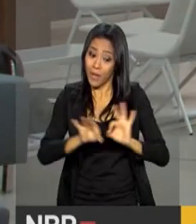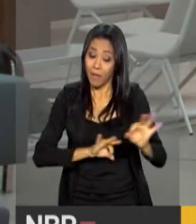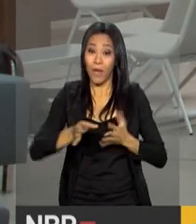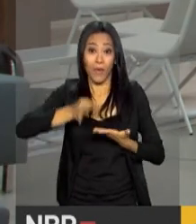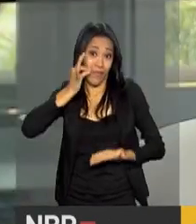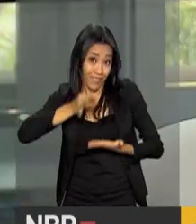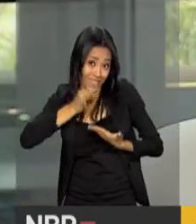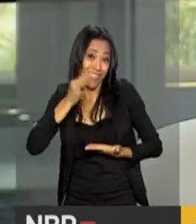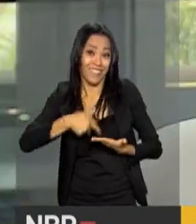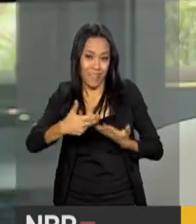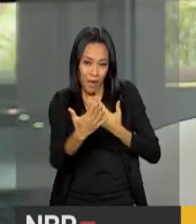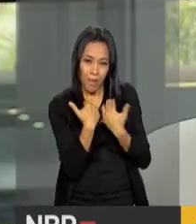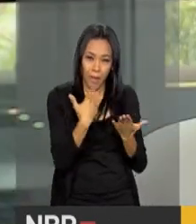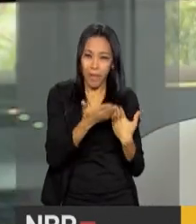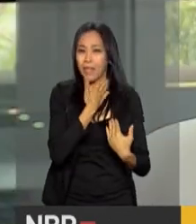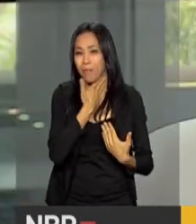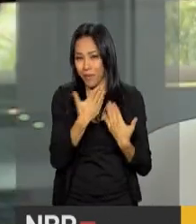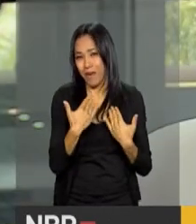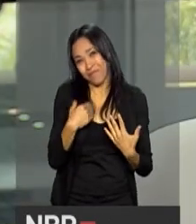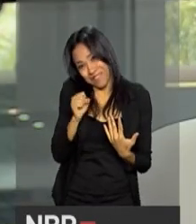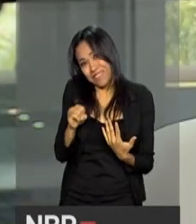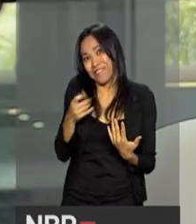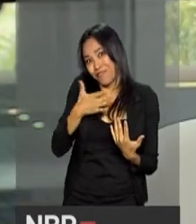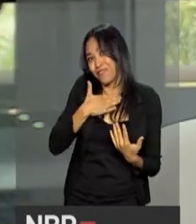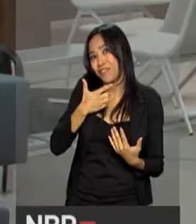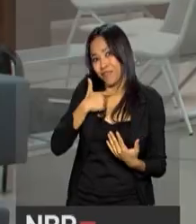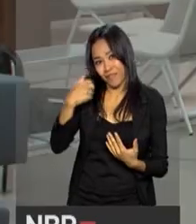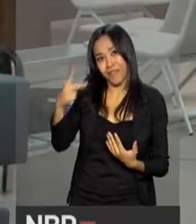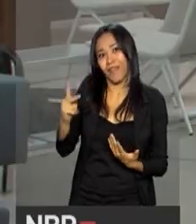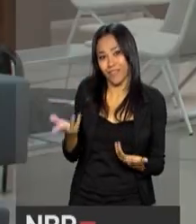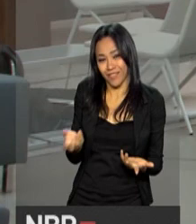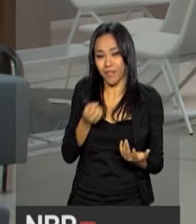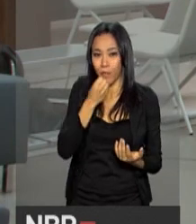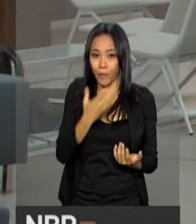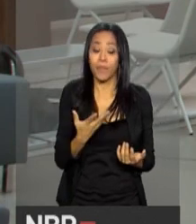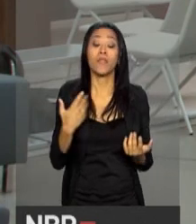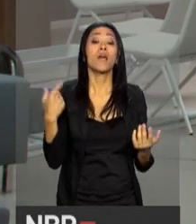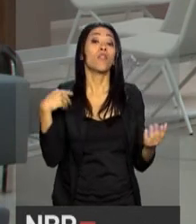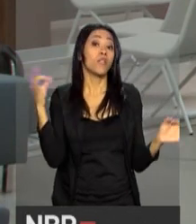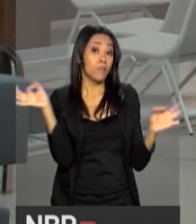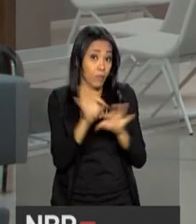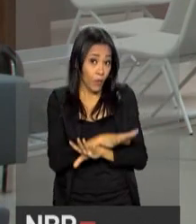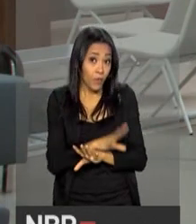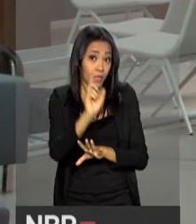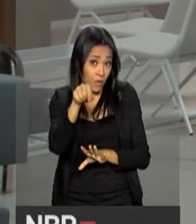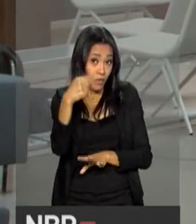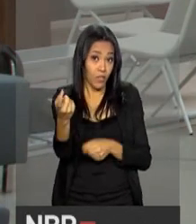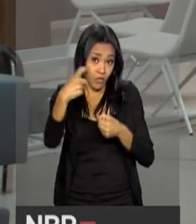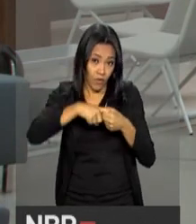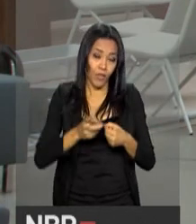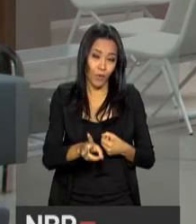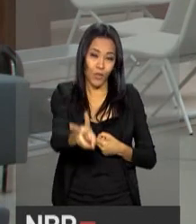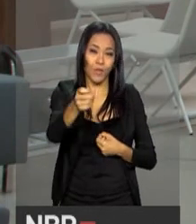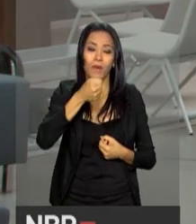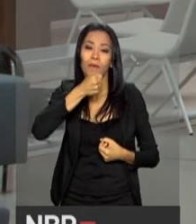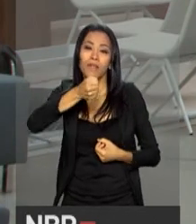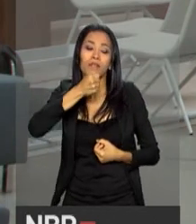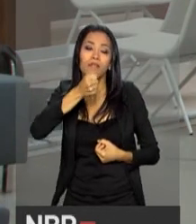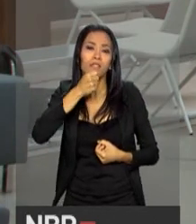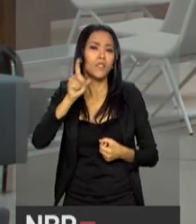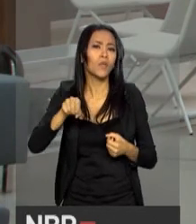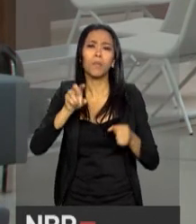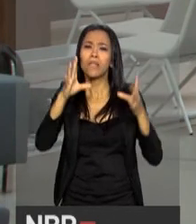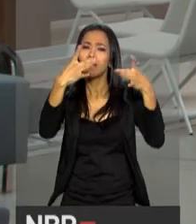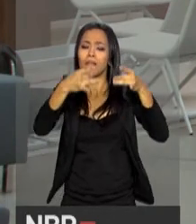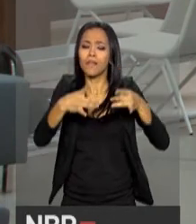recenseador se for sua vontade mônica gente vai para um rápido intervalo e na volta continuamos aqui falando sobre